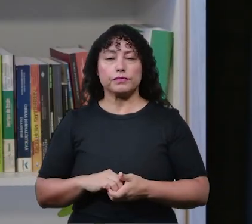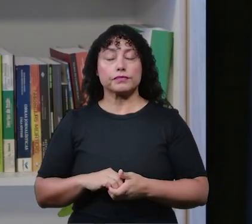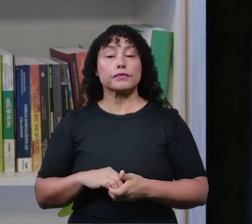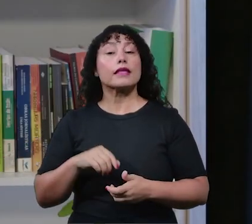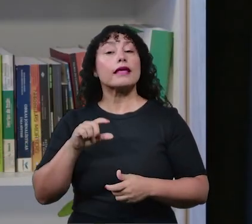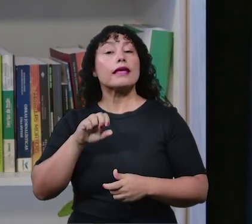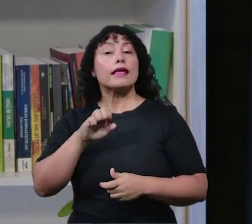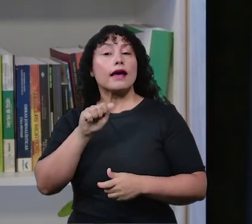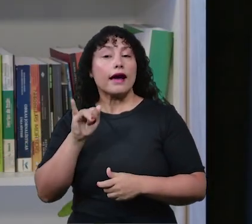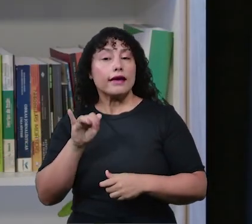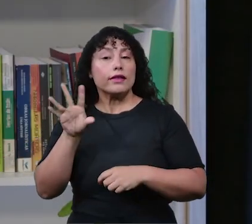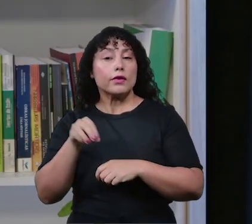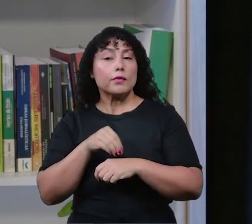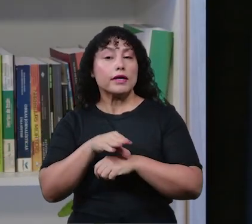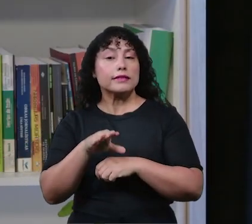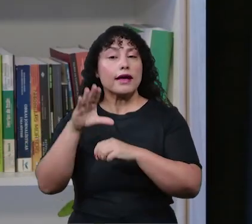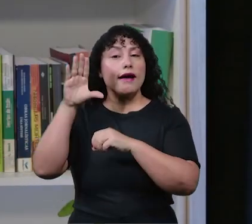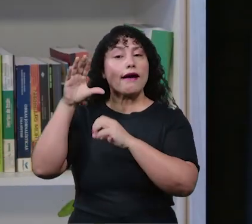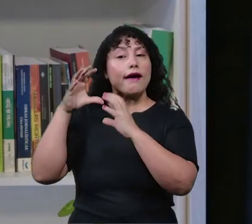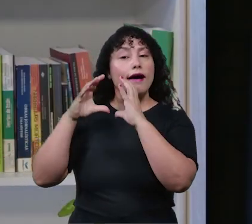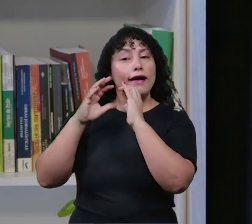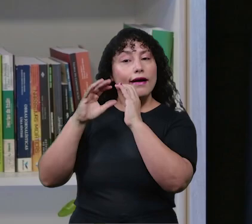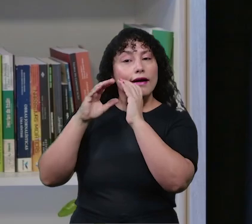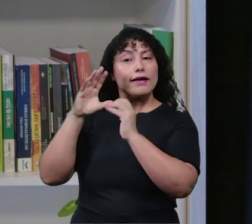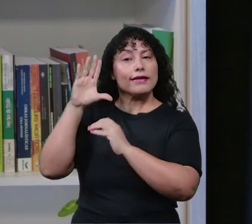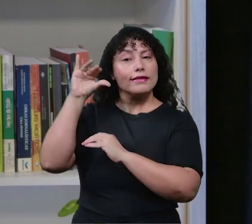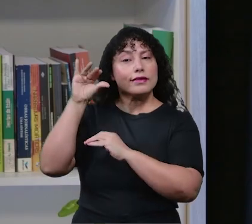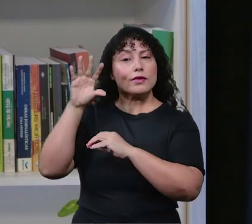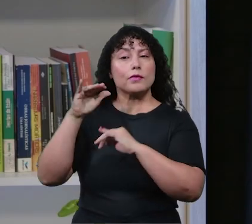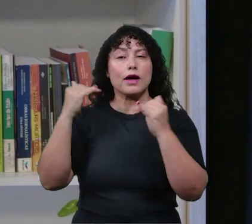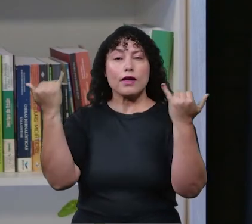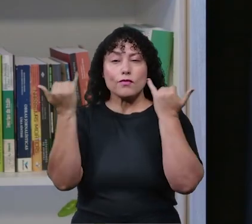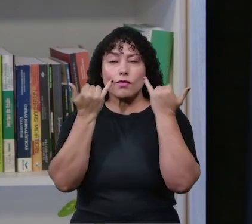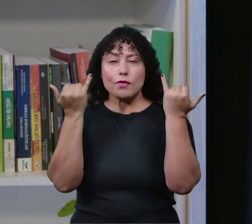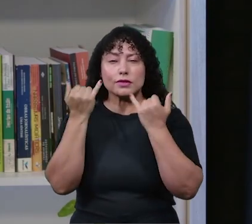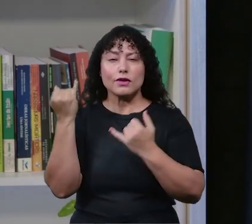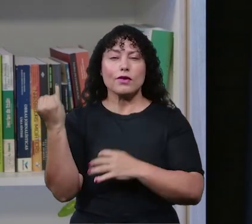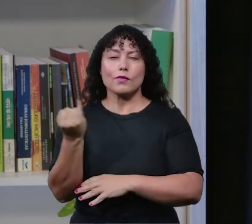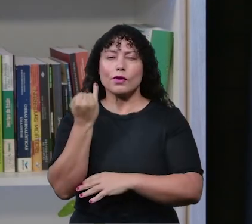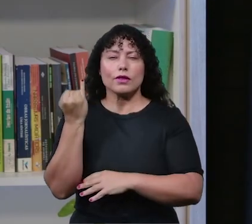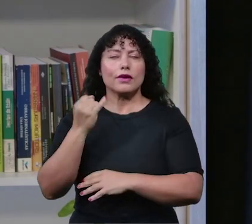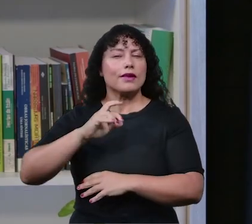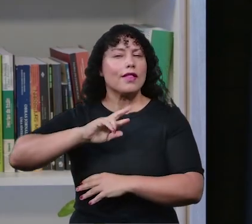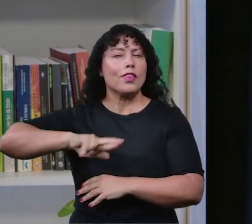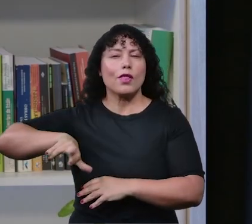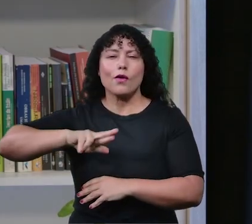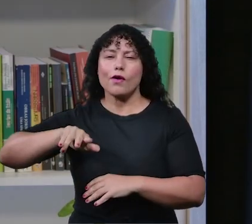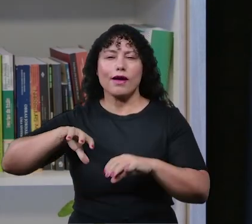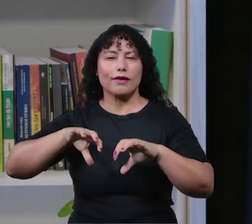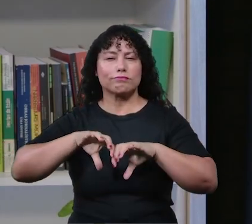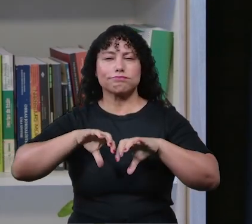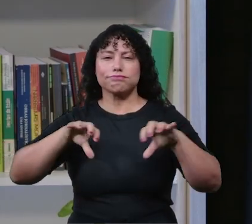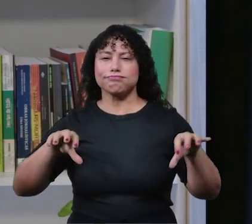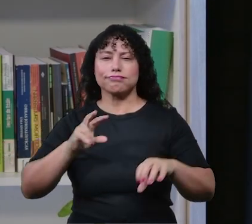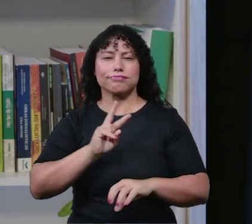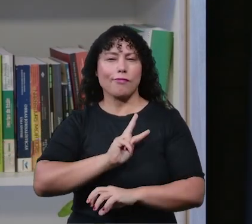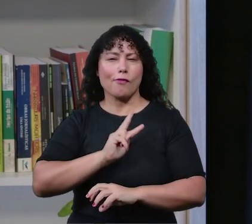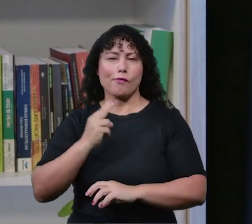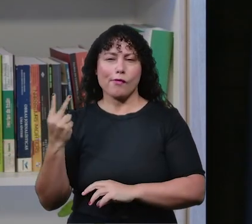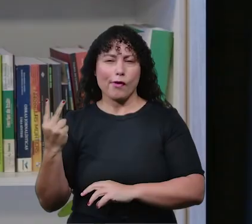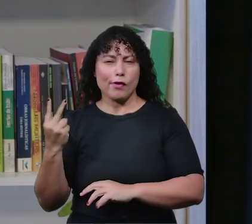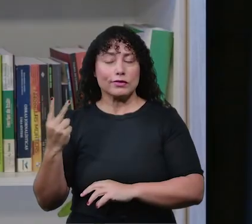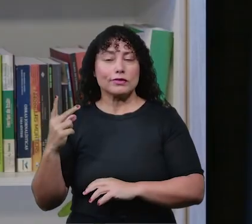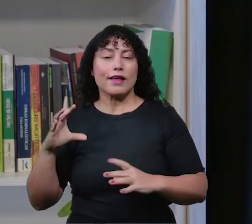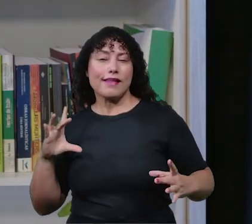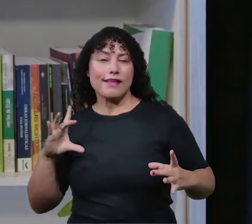si. E aí eu estou trazendo a neurociência de uma informação preciosa. Não são. Não são opostos.